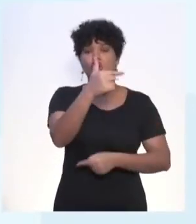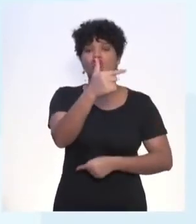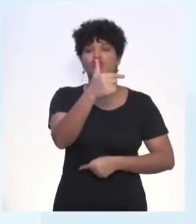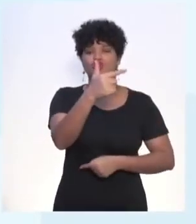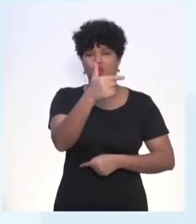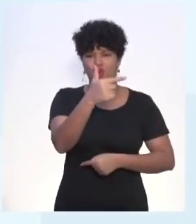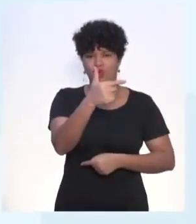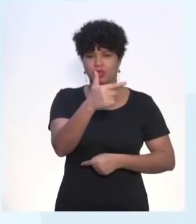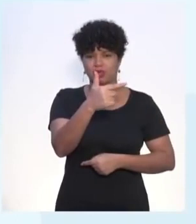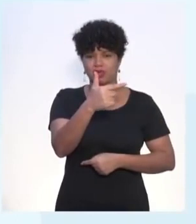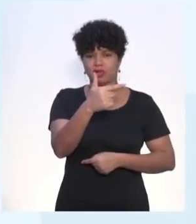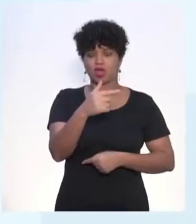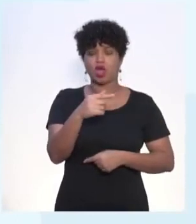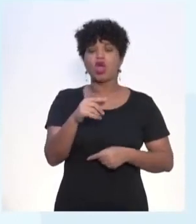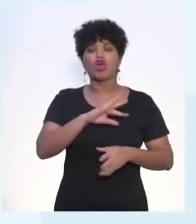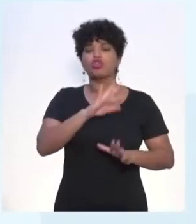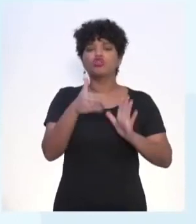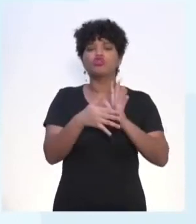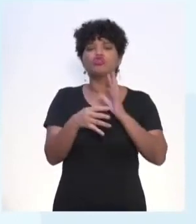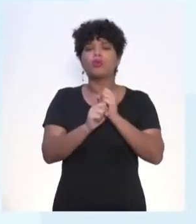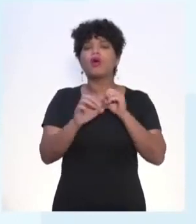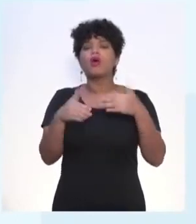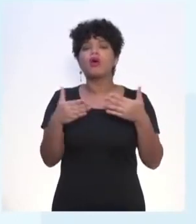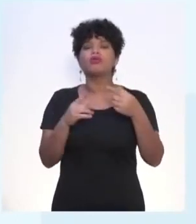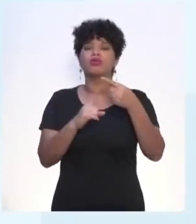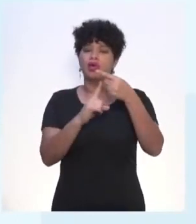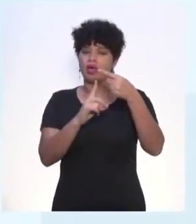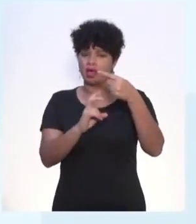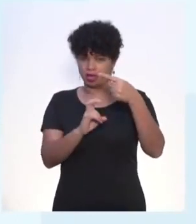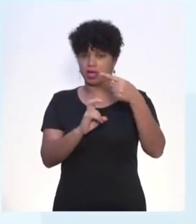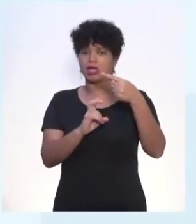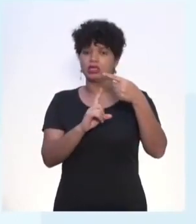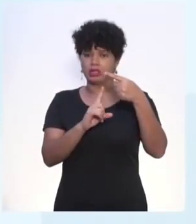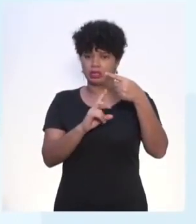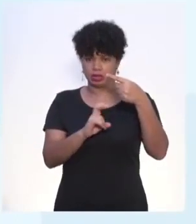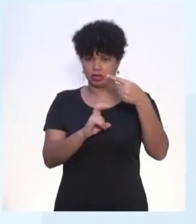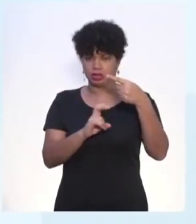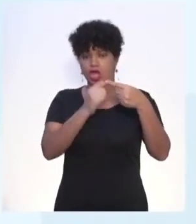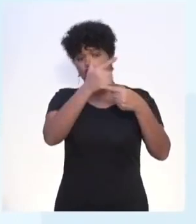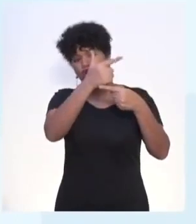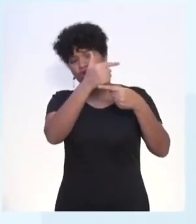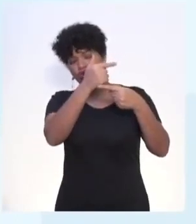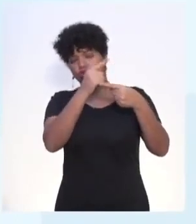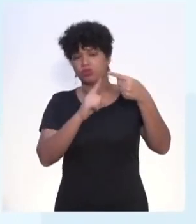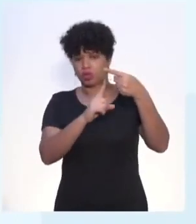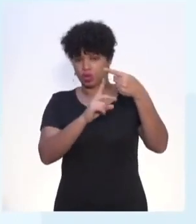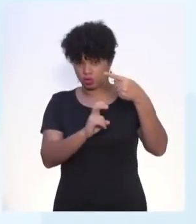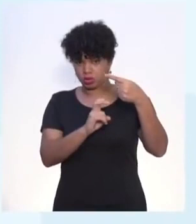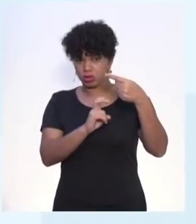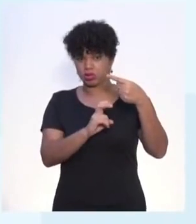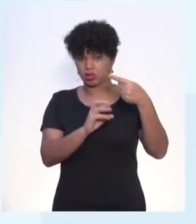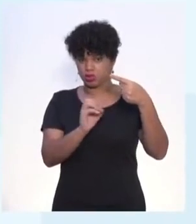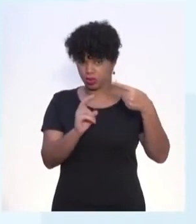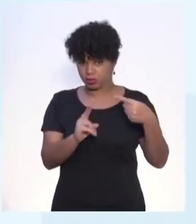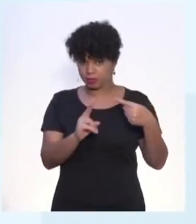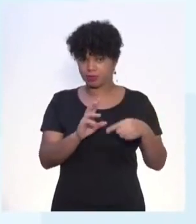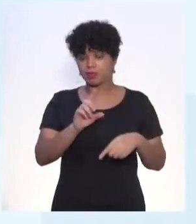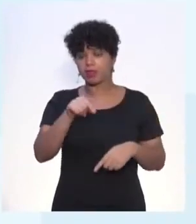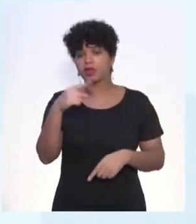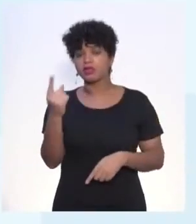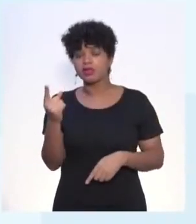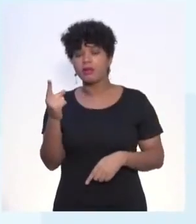12, num total de quanto? Num total de 15, fazendo a associação aqui com a primeira linha. Tá? E na